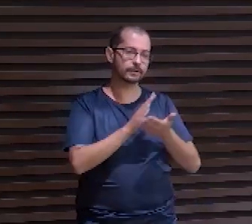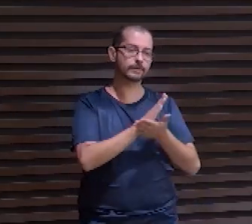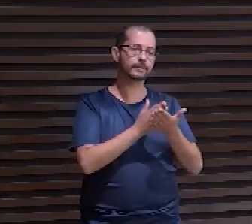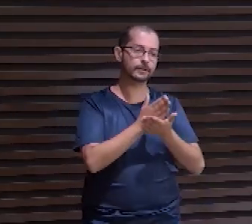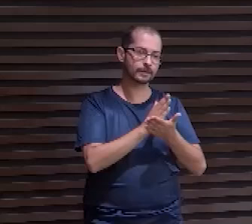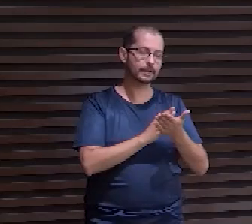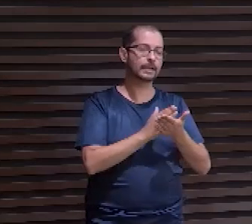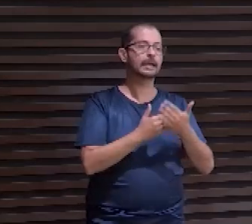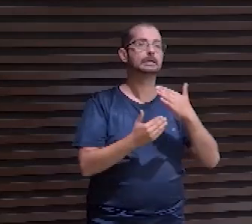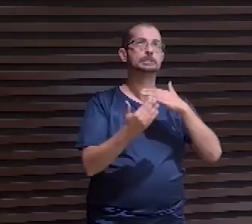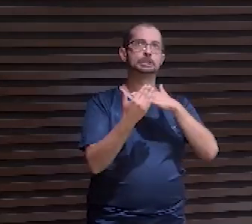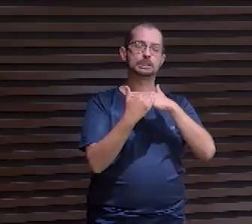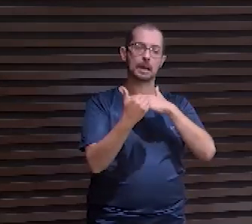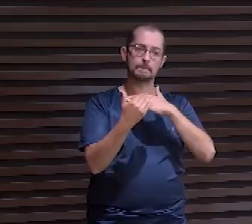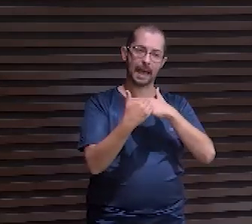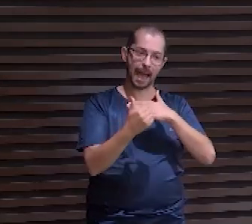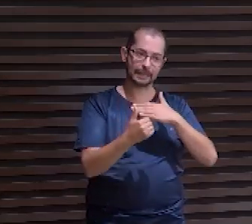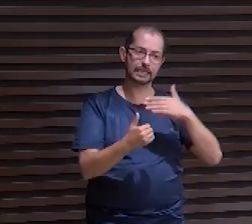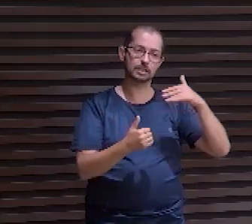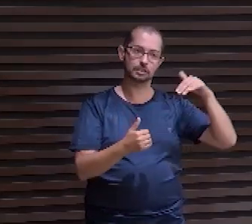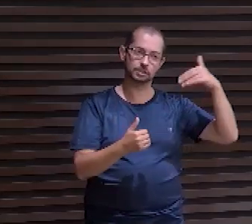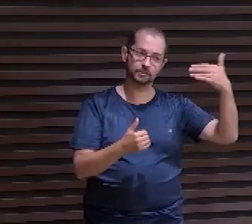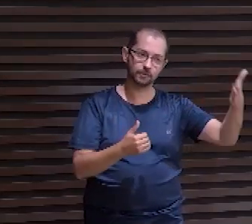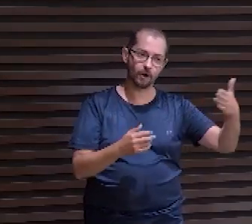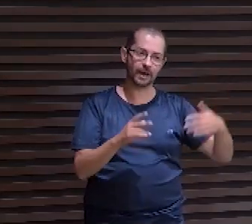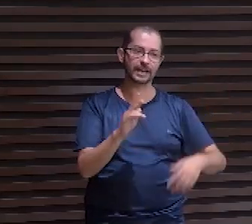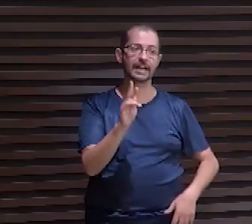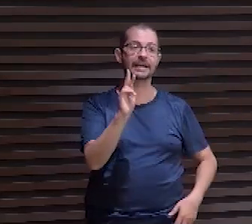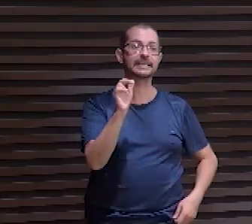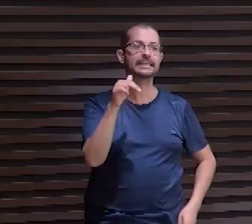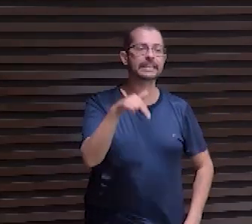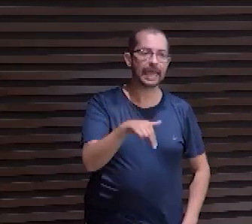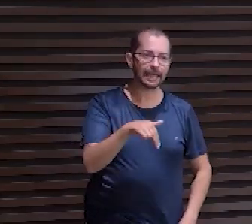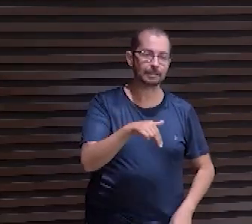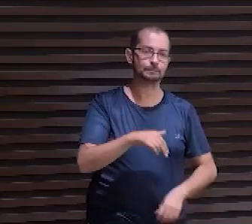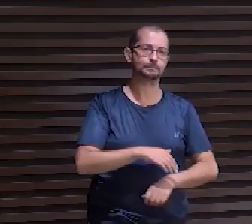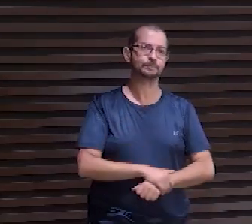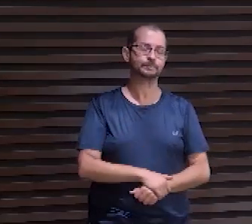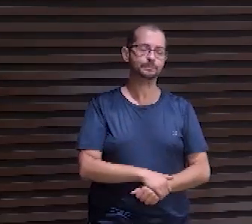novo: chamada interurbana para Ken Gaub.